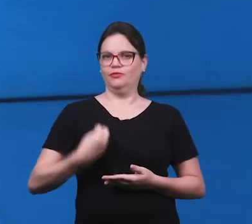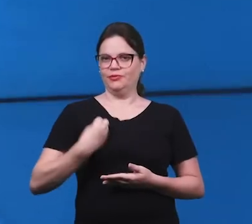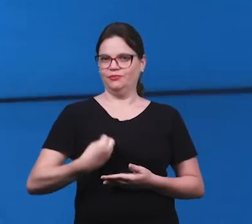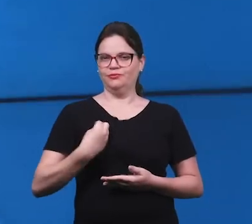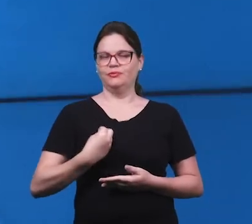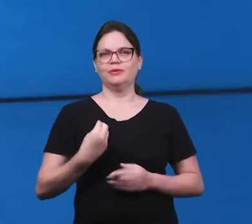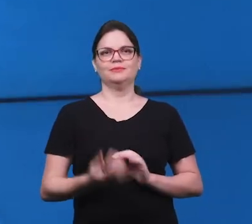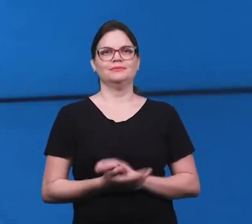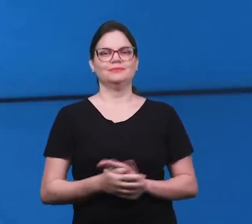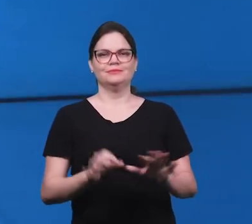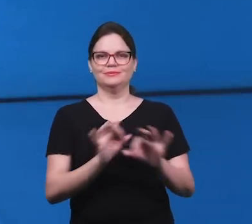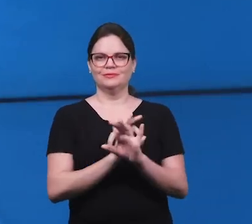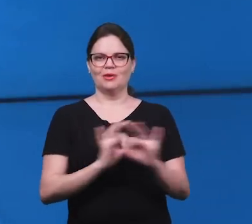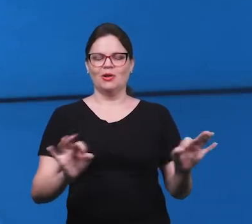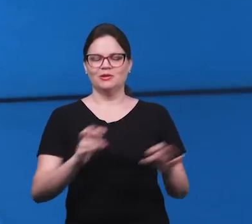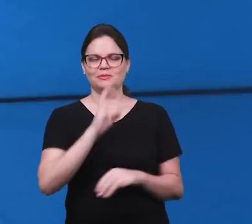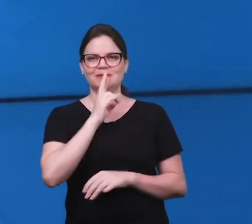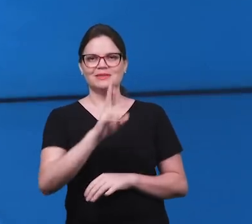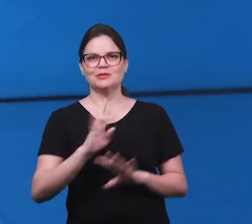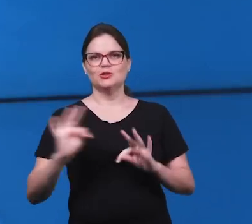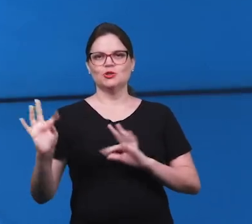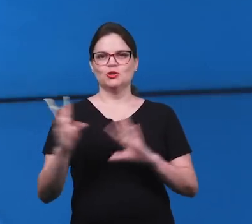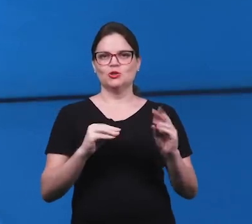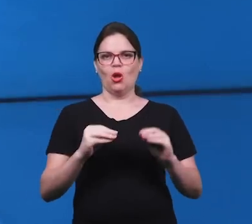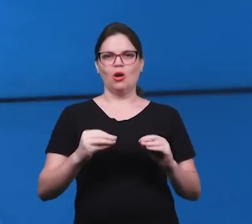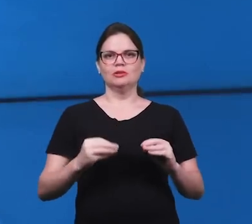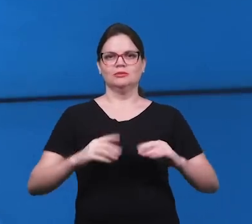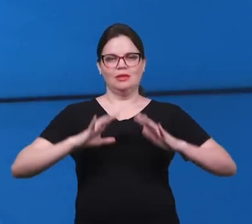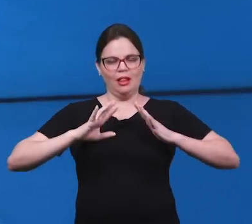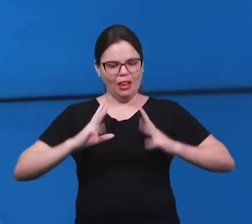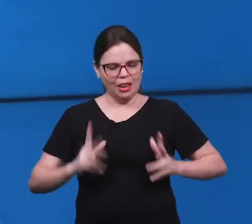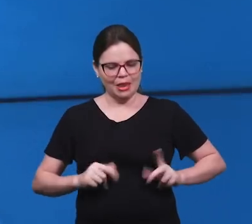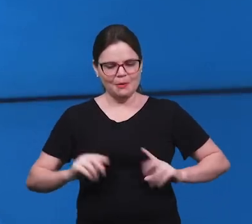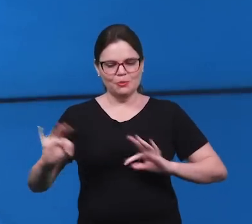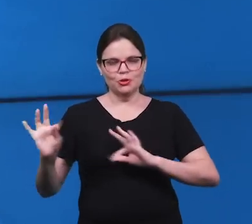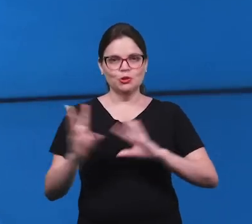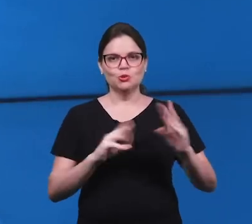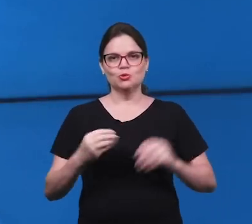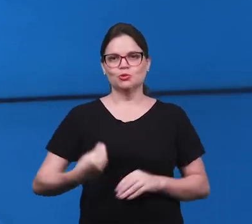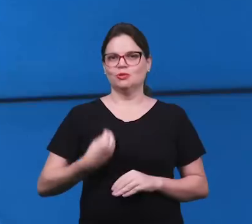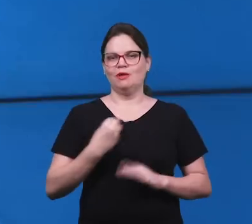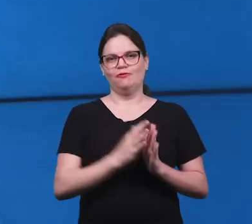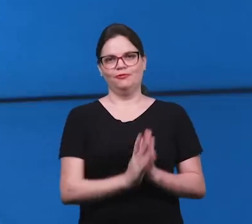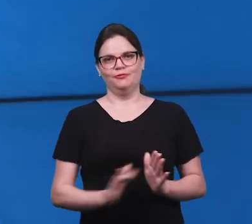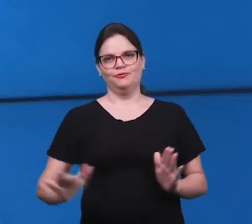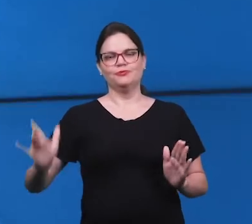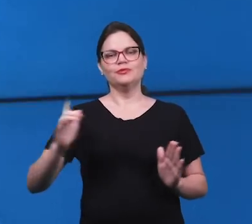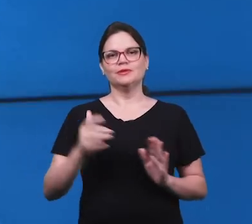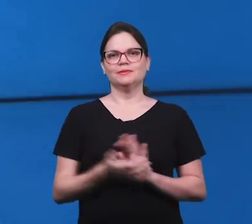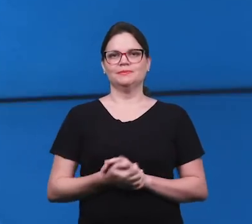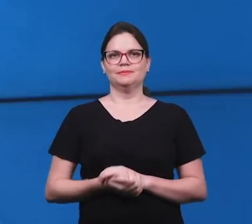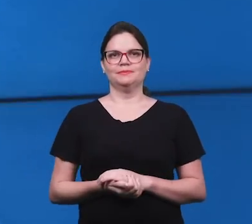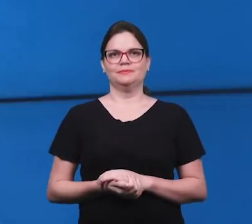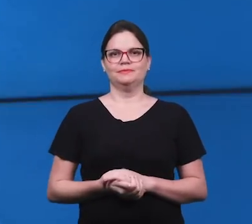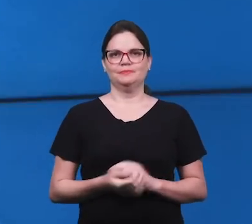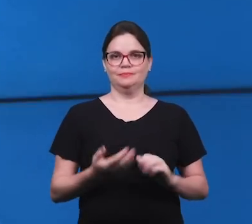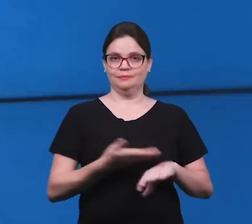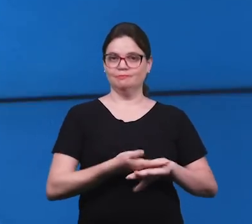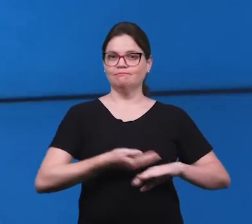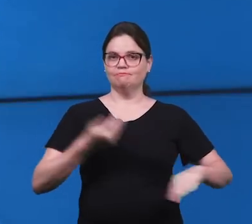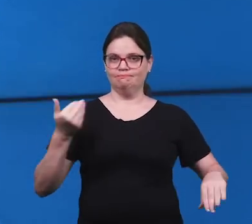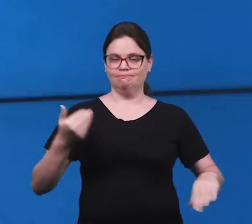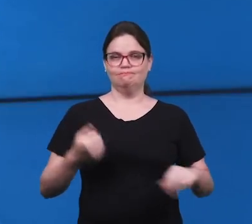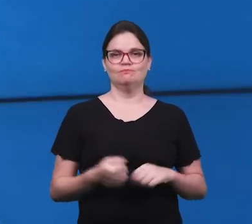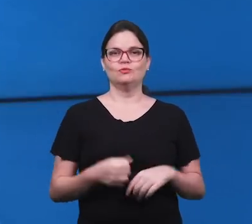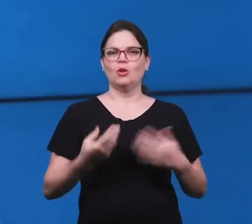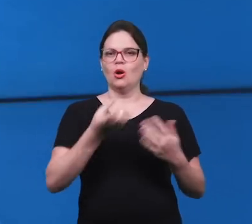bem, crianças, somos santos em toda maneira de viver. E muito bem colocado na leitura que foi feita, né,